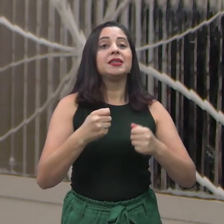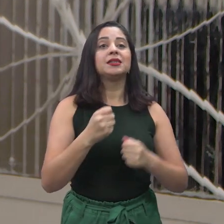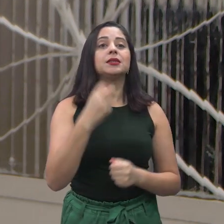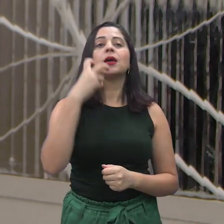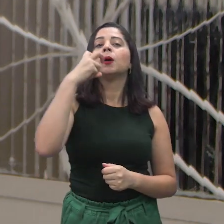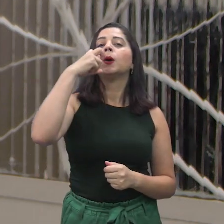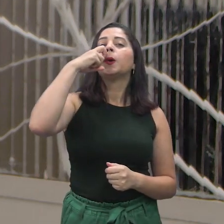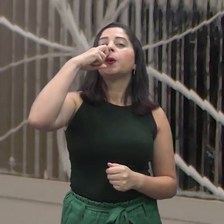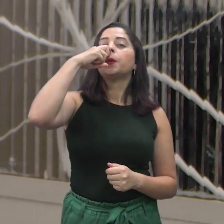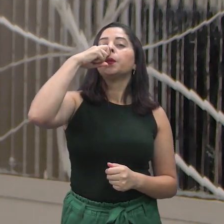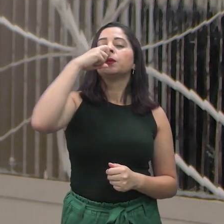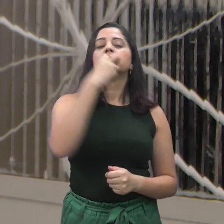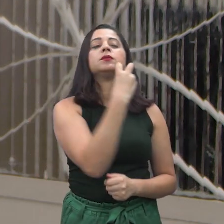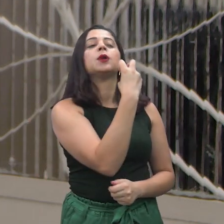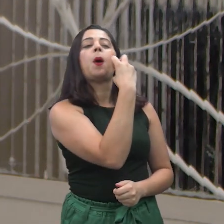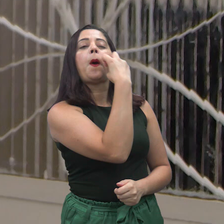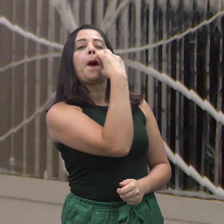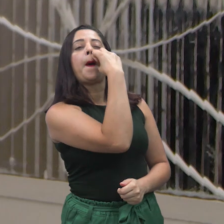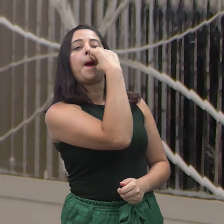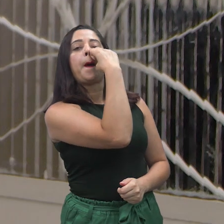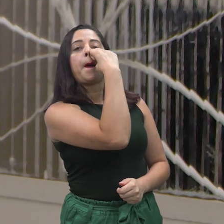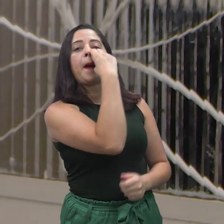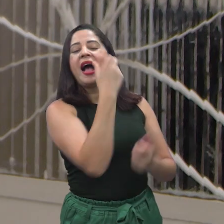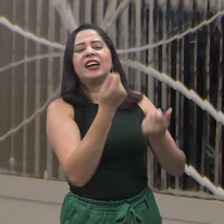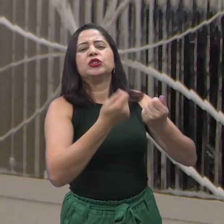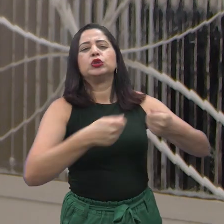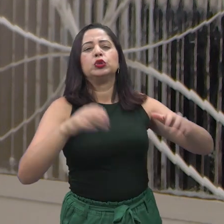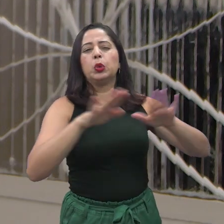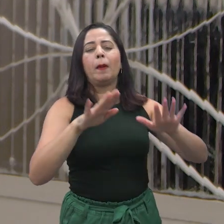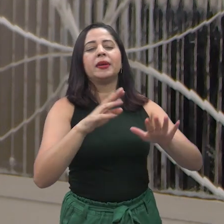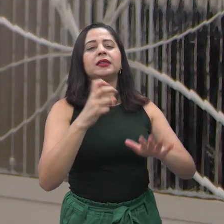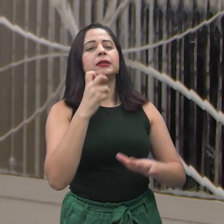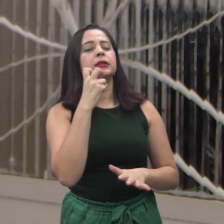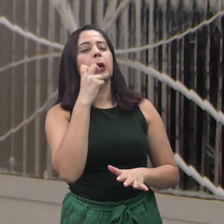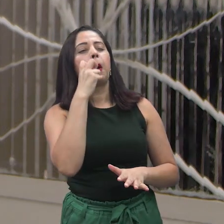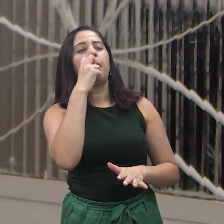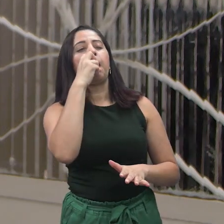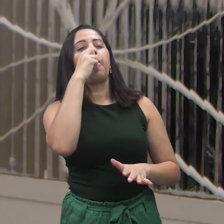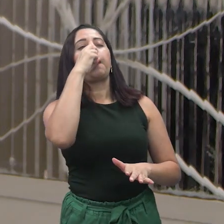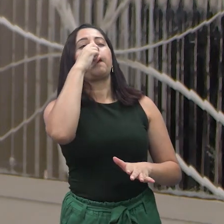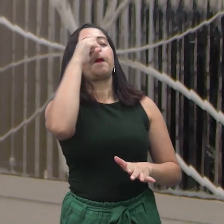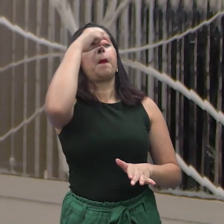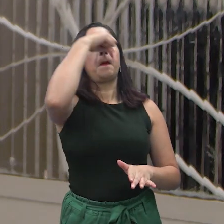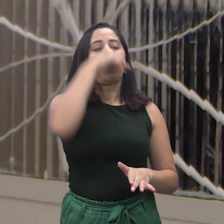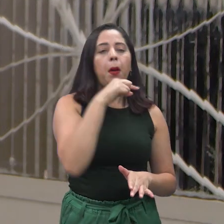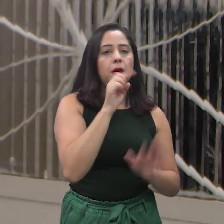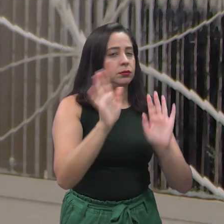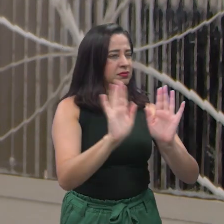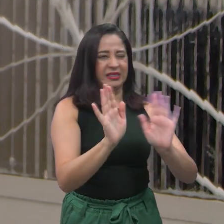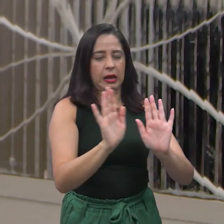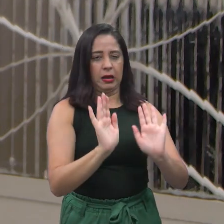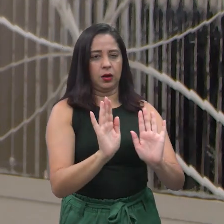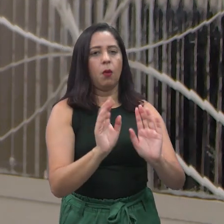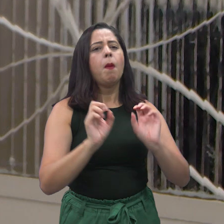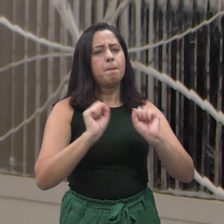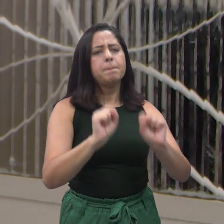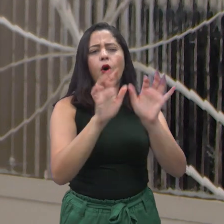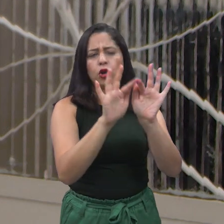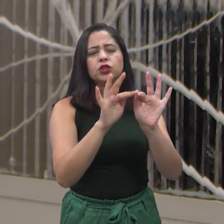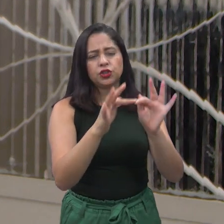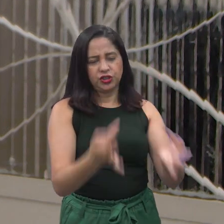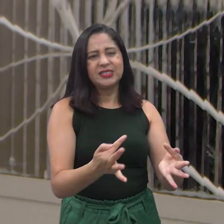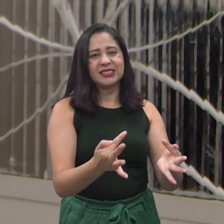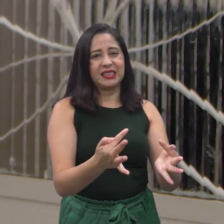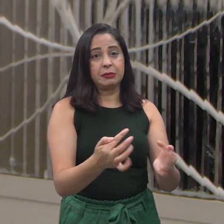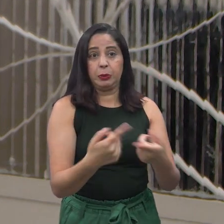nasal, que é uma das melhores formas. Não precisa necessariamente ser aquela de alto volume que entra de um lado e sai do outro. Eu particularmente não tenho coragem de fazer essa, eu